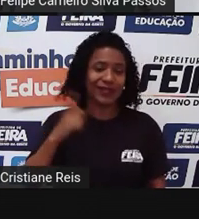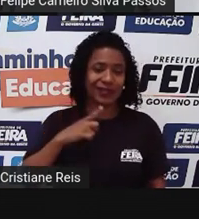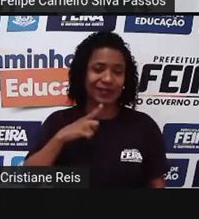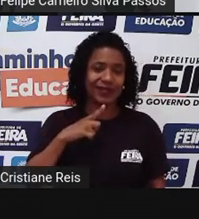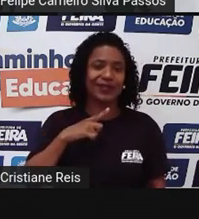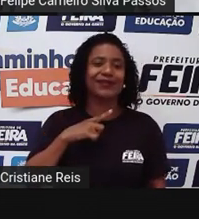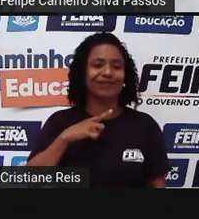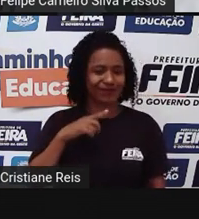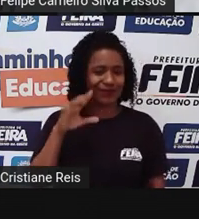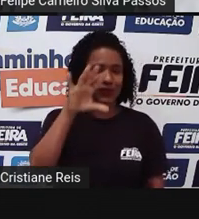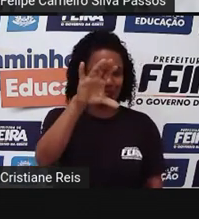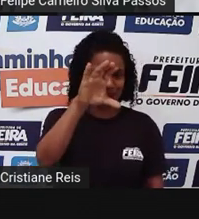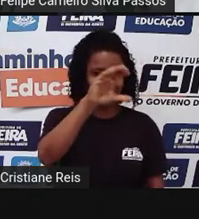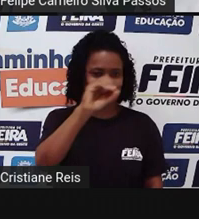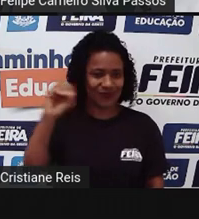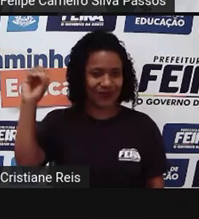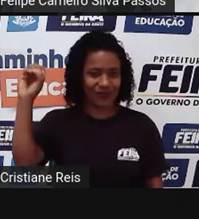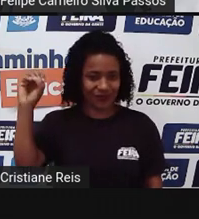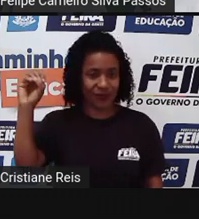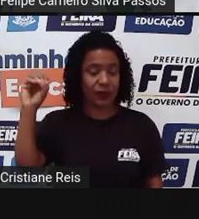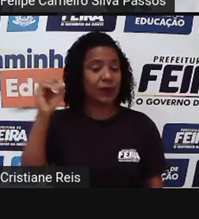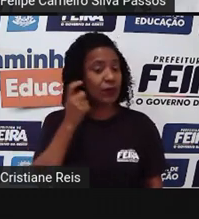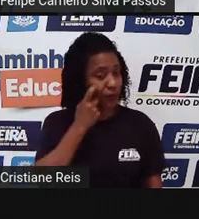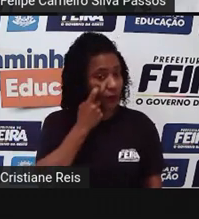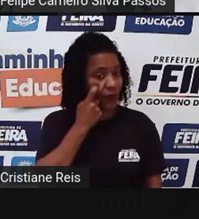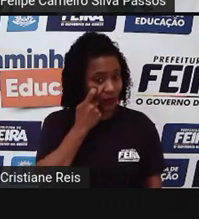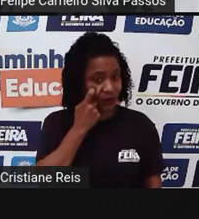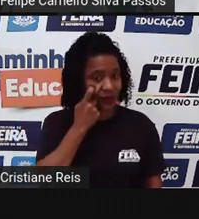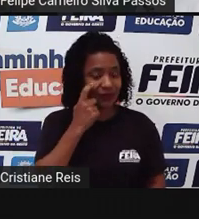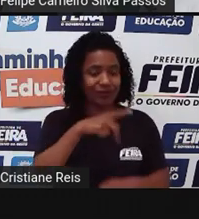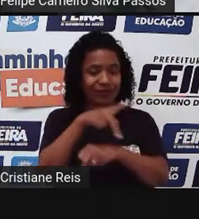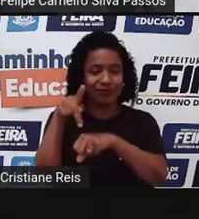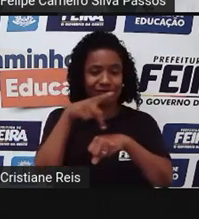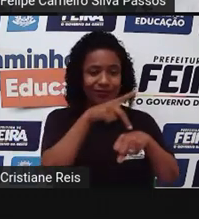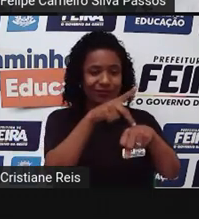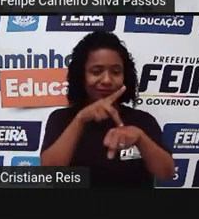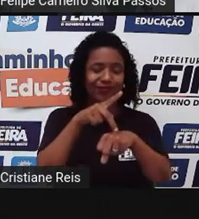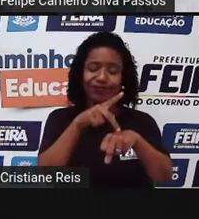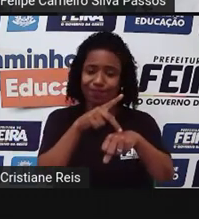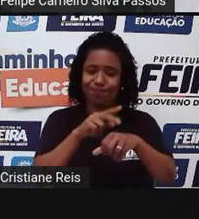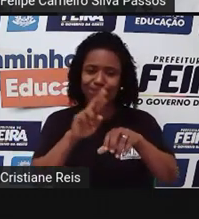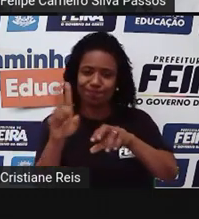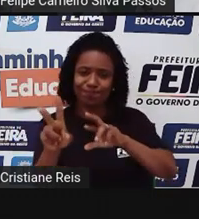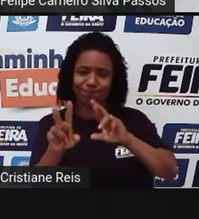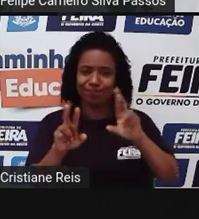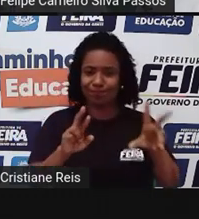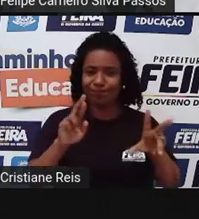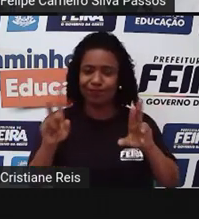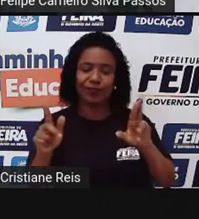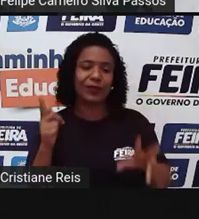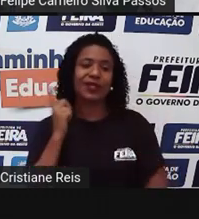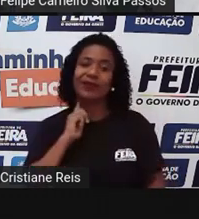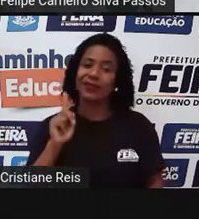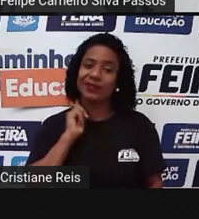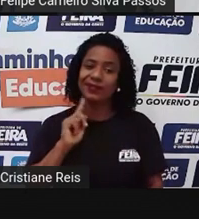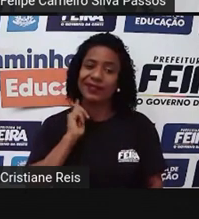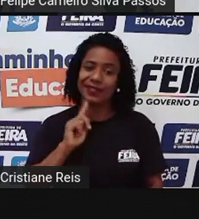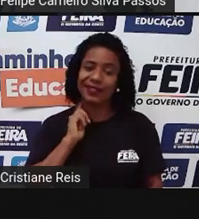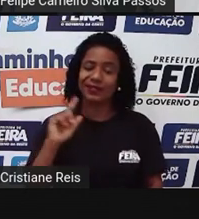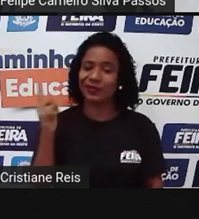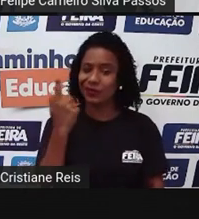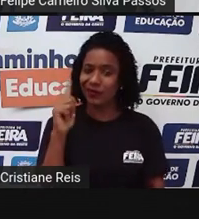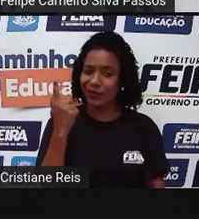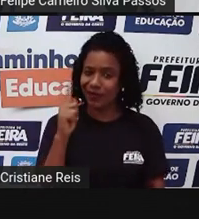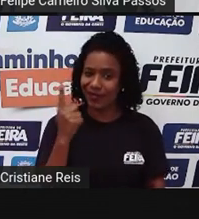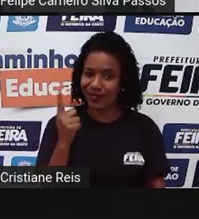mostra um retrato da desigualdade regional do nosso país. Os que estão ali no meio do caminho são Minas Gerais, Goiás, Mato Grosso,